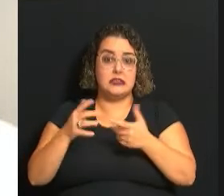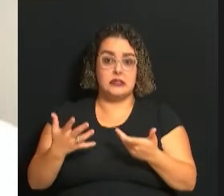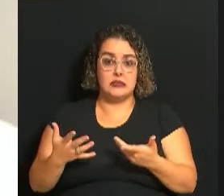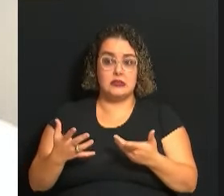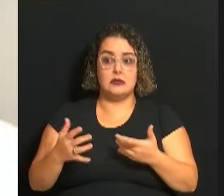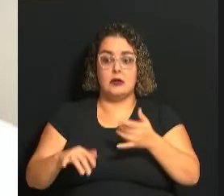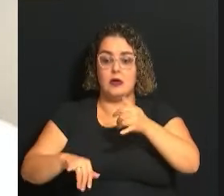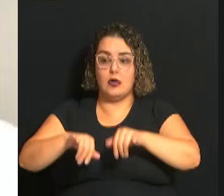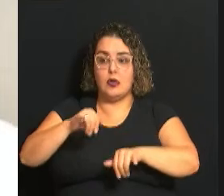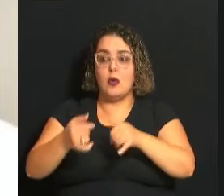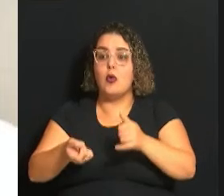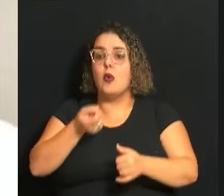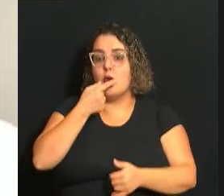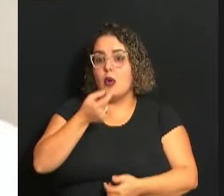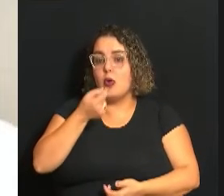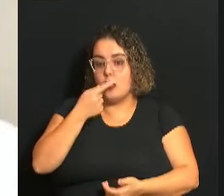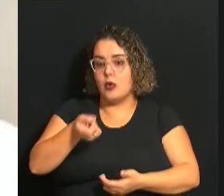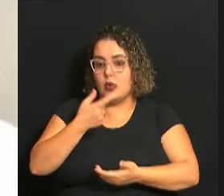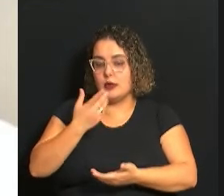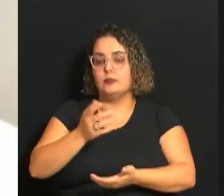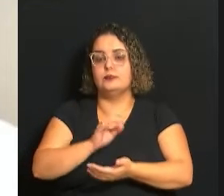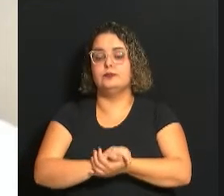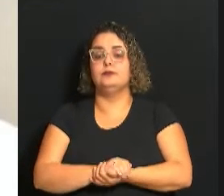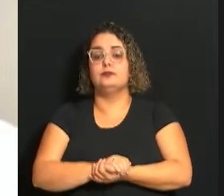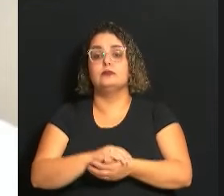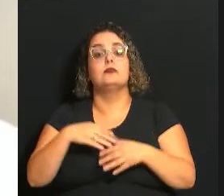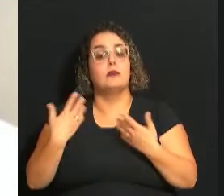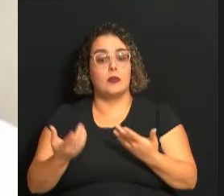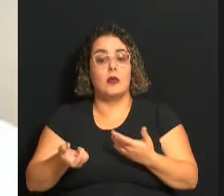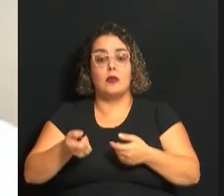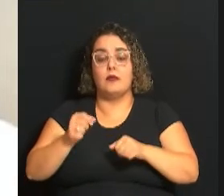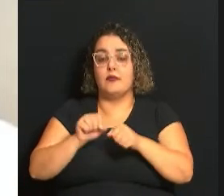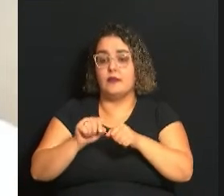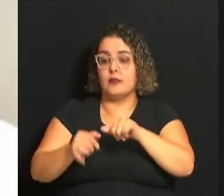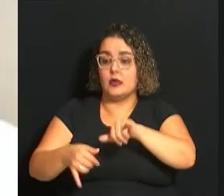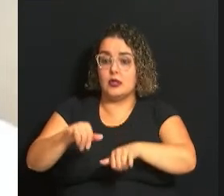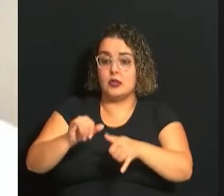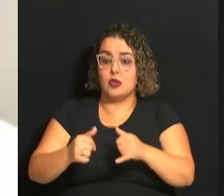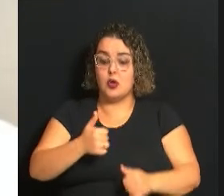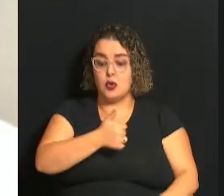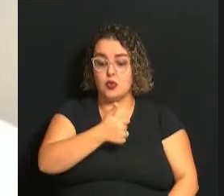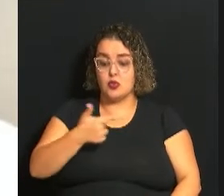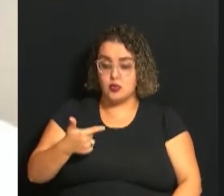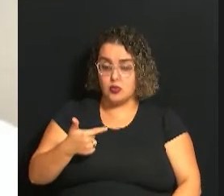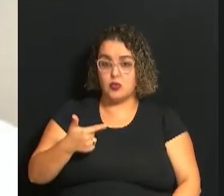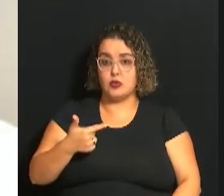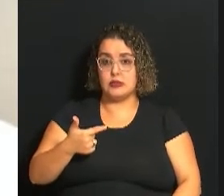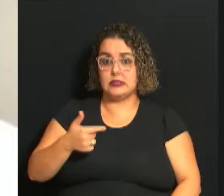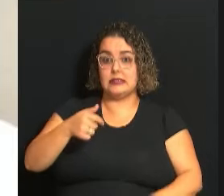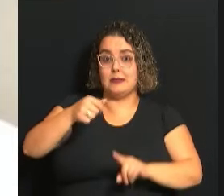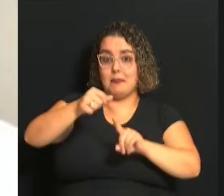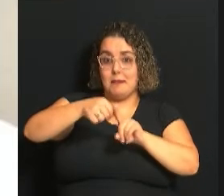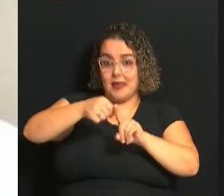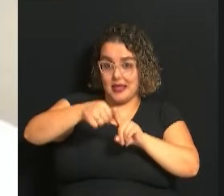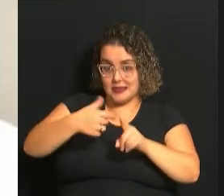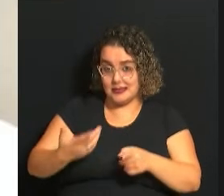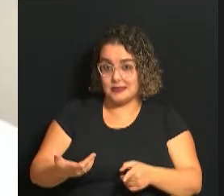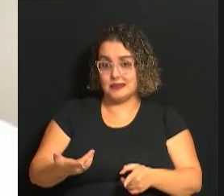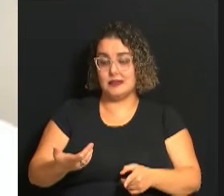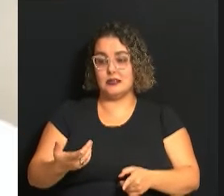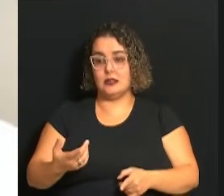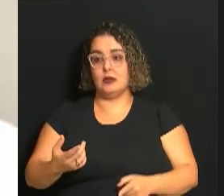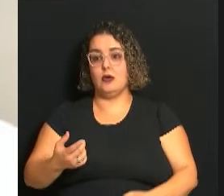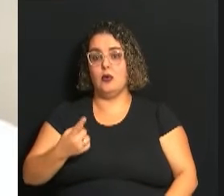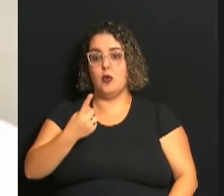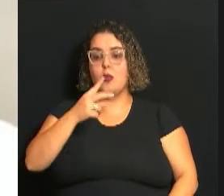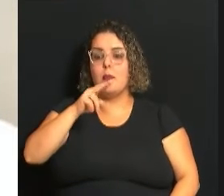quimioterapia oral. Tá? Então, fiz a quimioterapia, foram 12 ciclos, ou seja, 12 meses. Então, uma